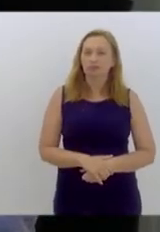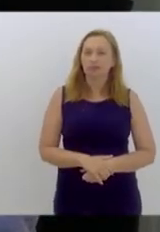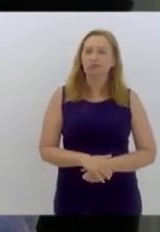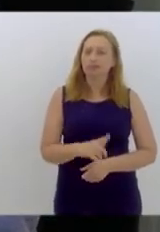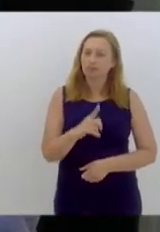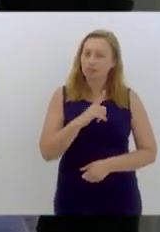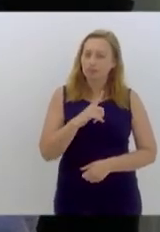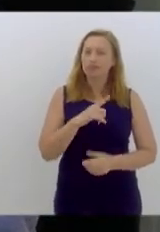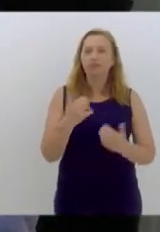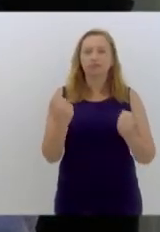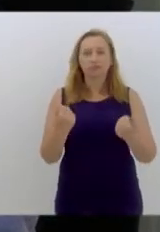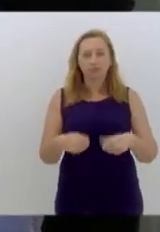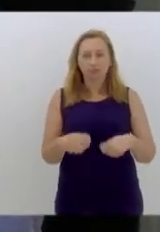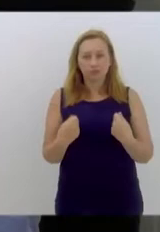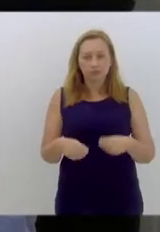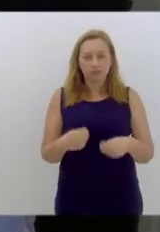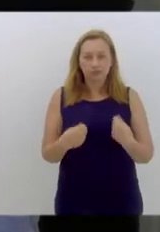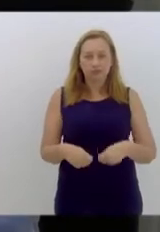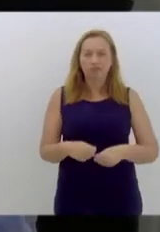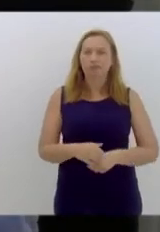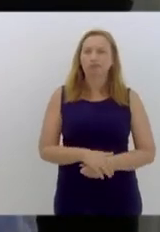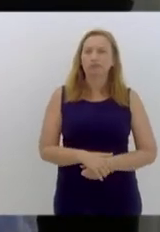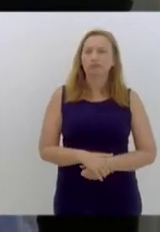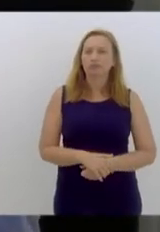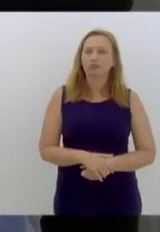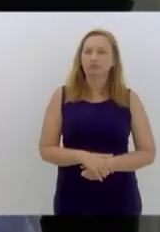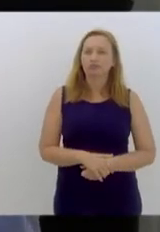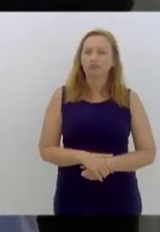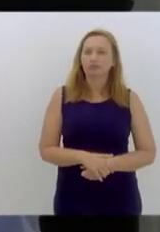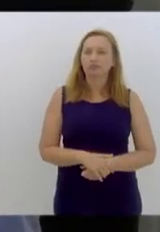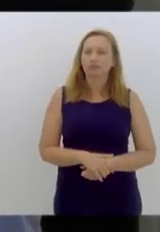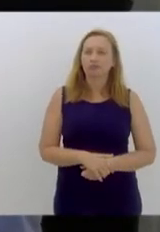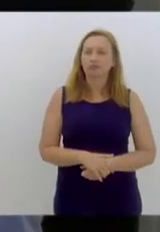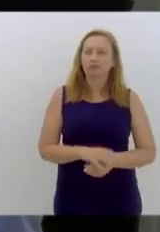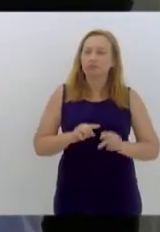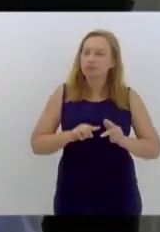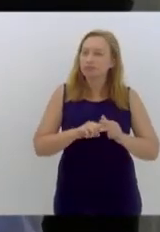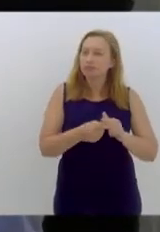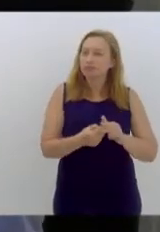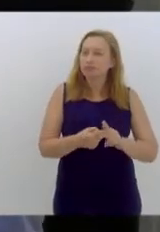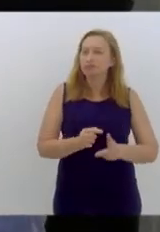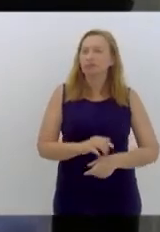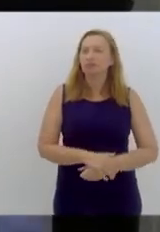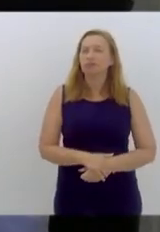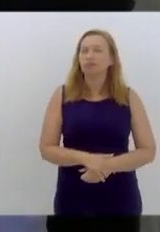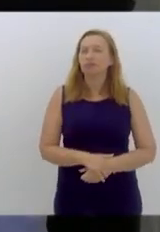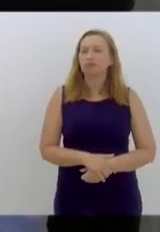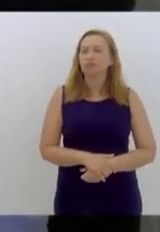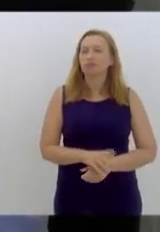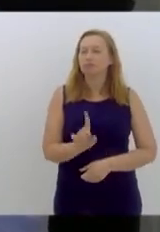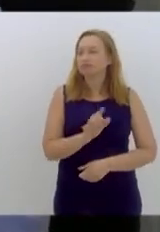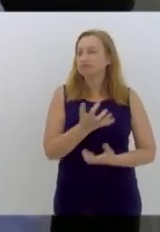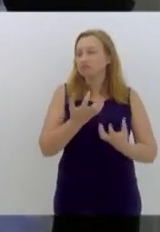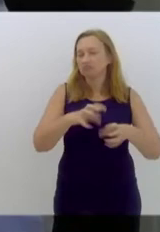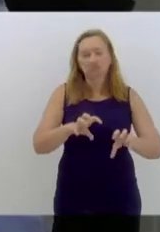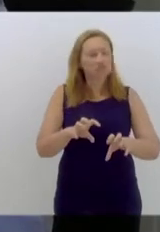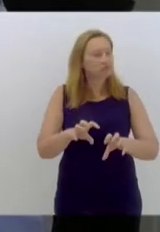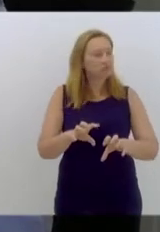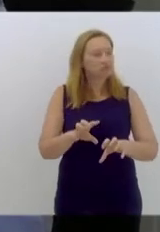havia a necessidade de uma regulamentação e não queríamos e